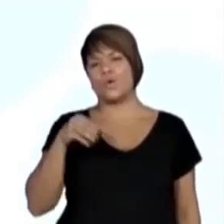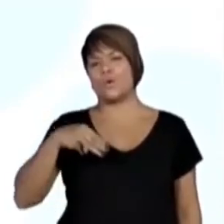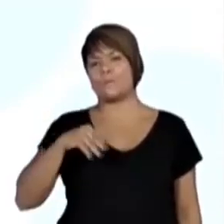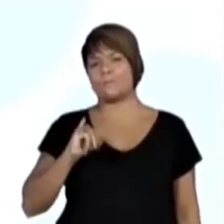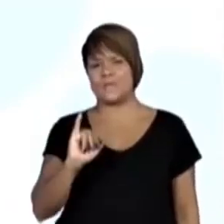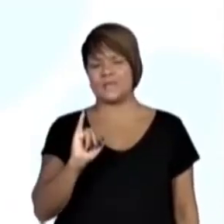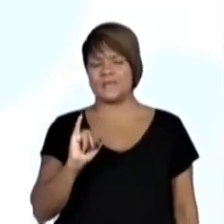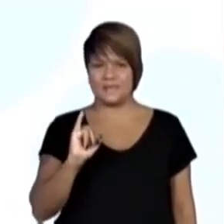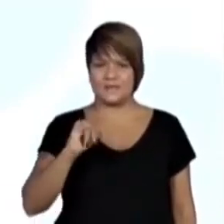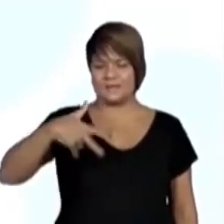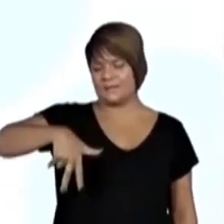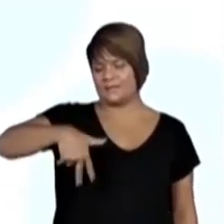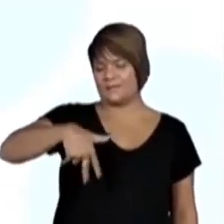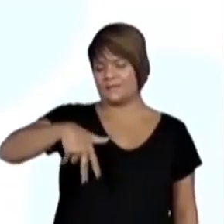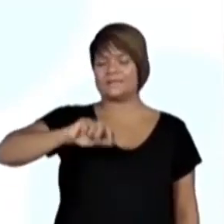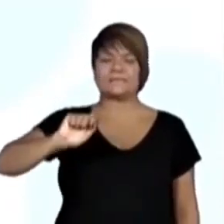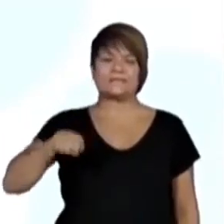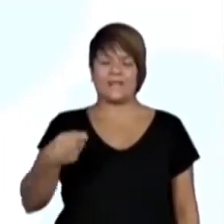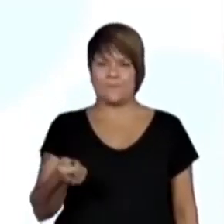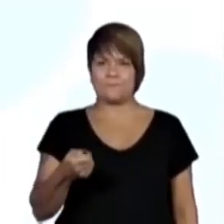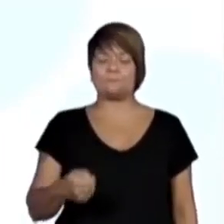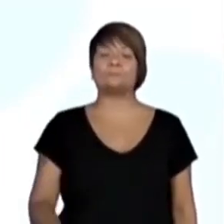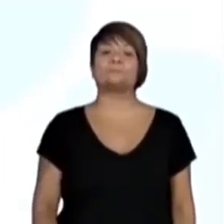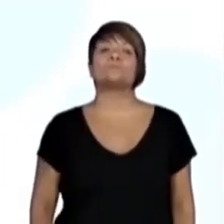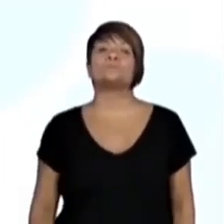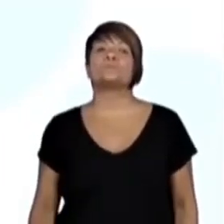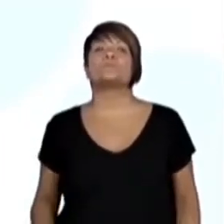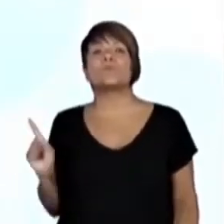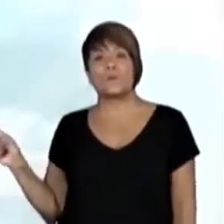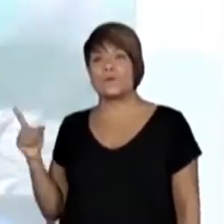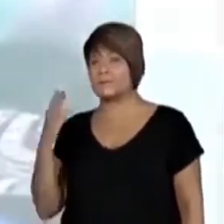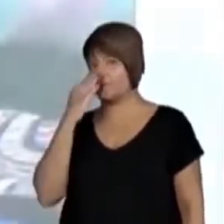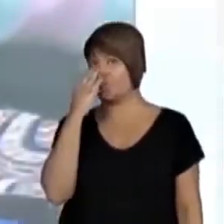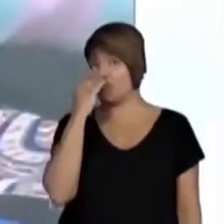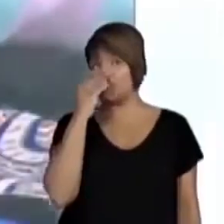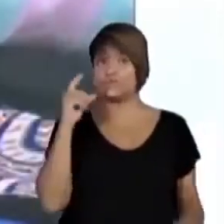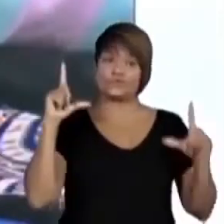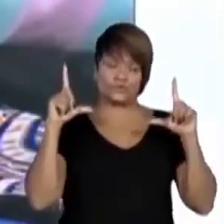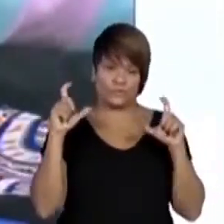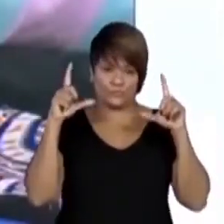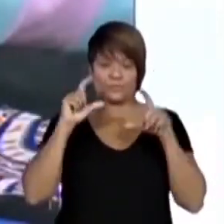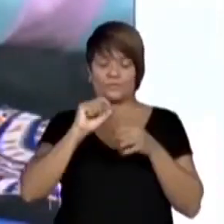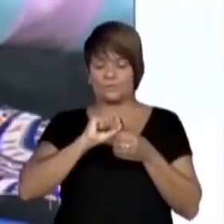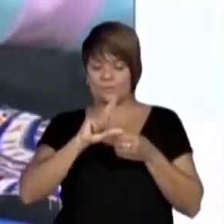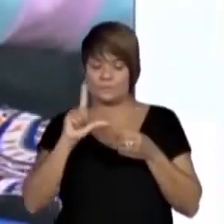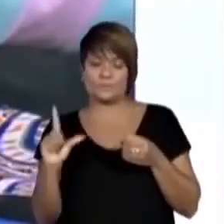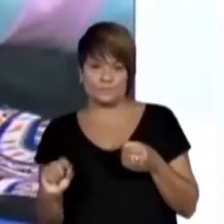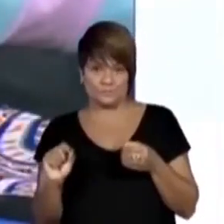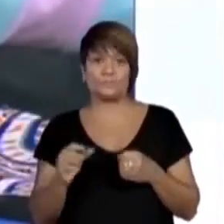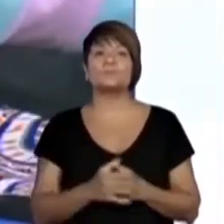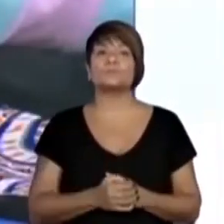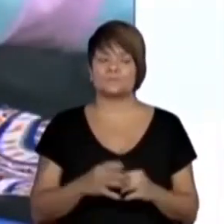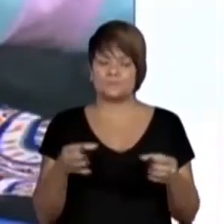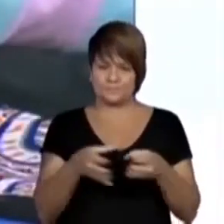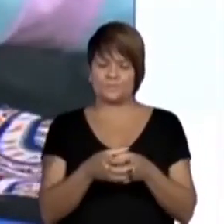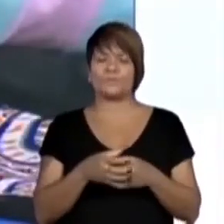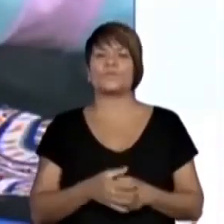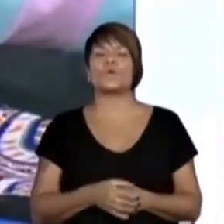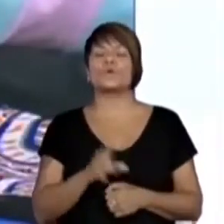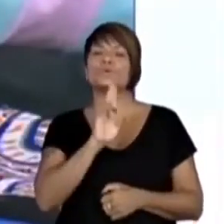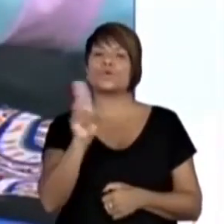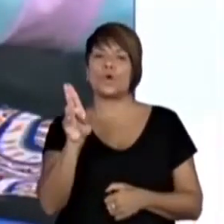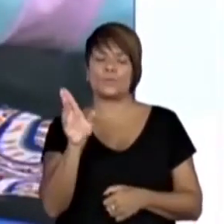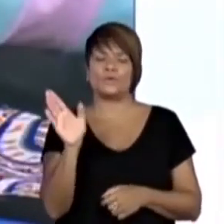Cultura. Já vou adiantar que essa foto eu tirei do vídeo do pessoal do Quintal da Cultura e o nome do